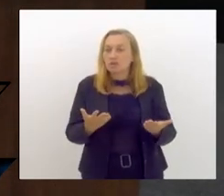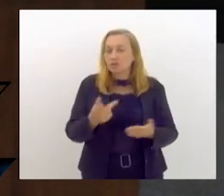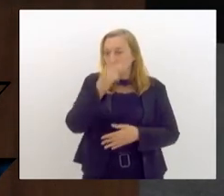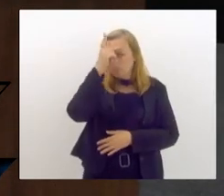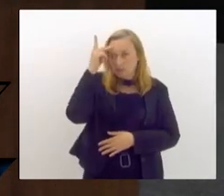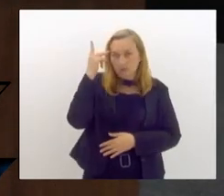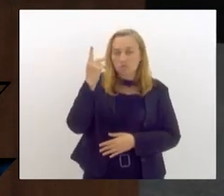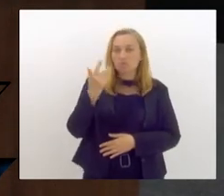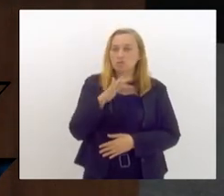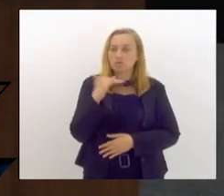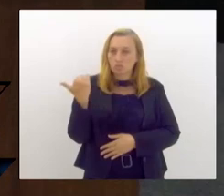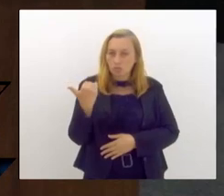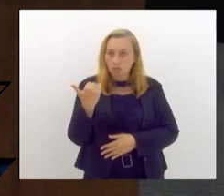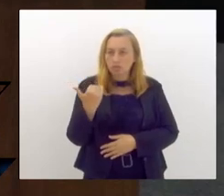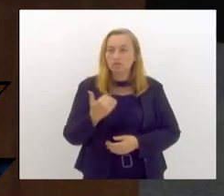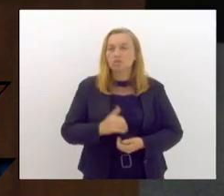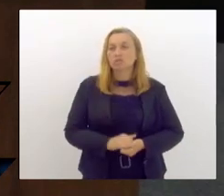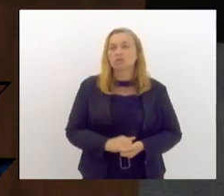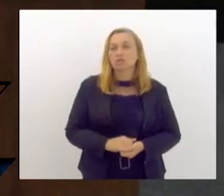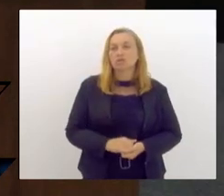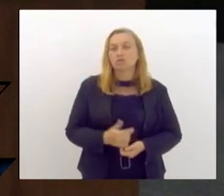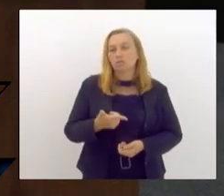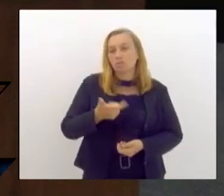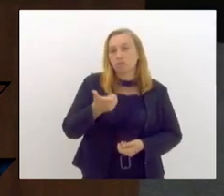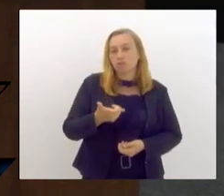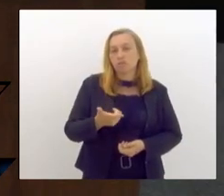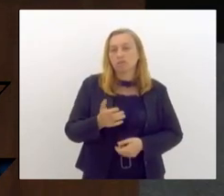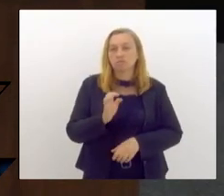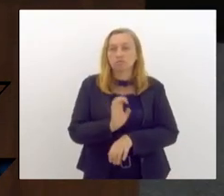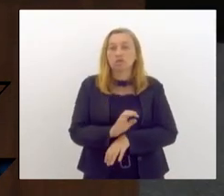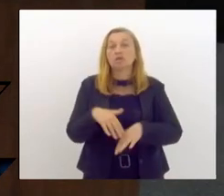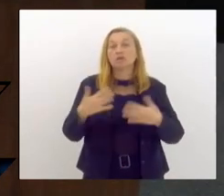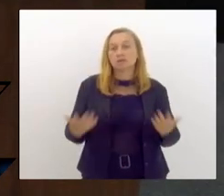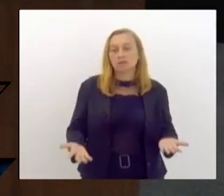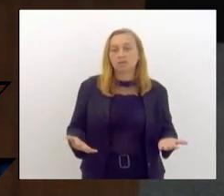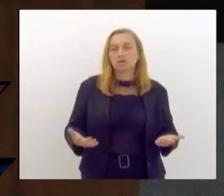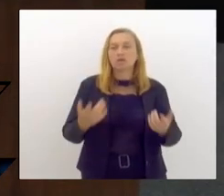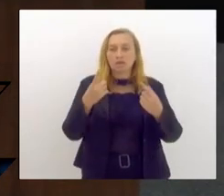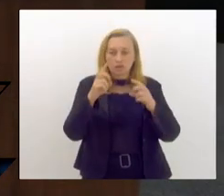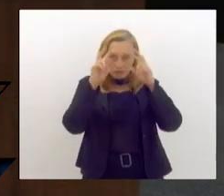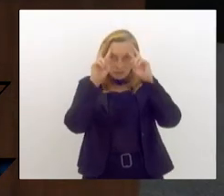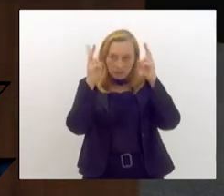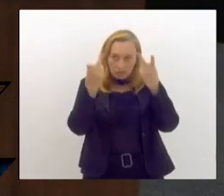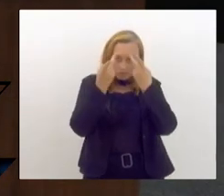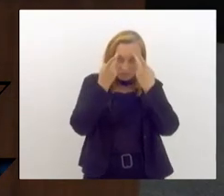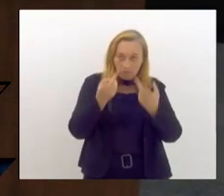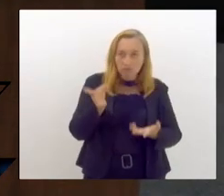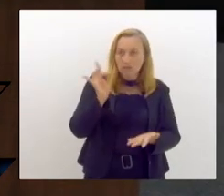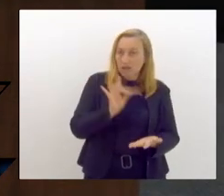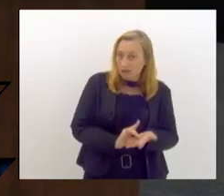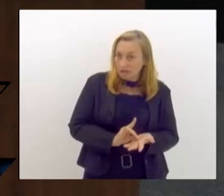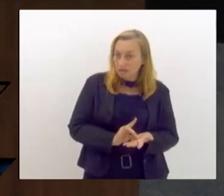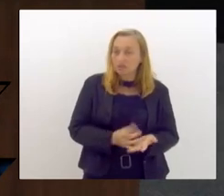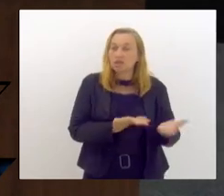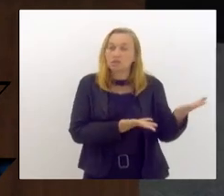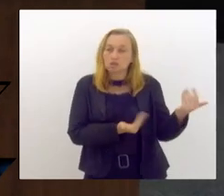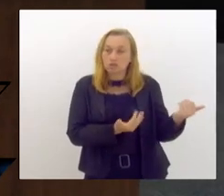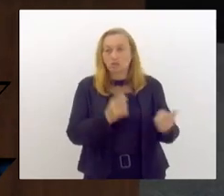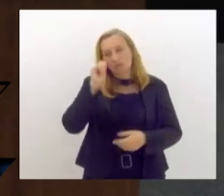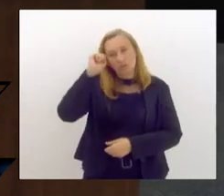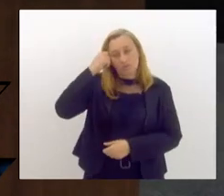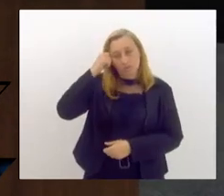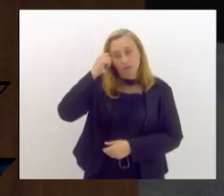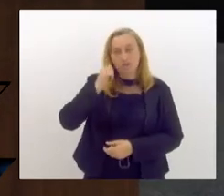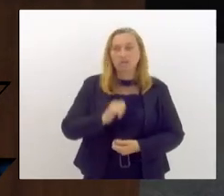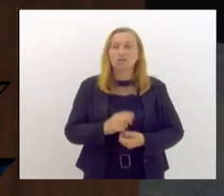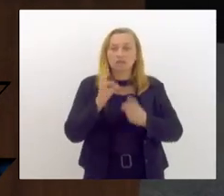queridos mortos pela bala do Estado. Então, essa revolta é uma revolta legítima da juventude preta.